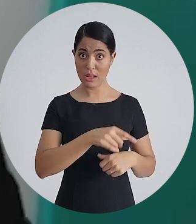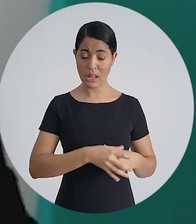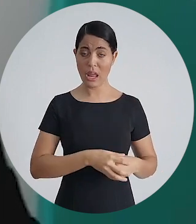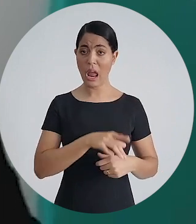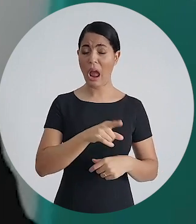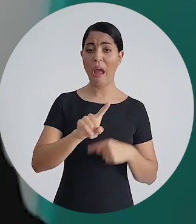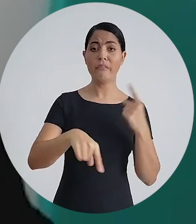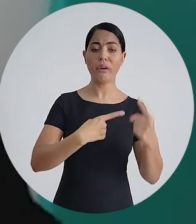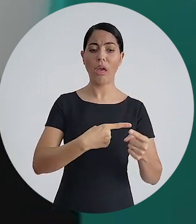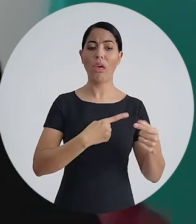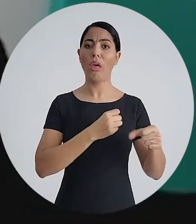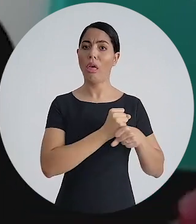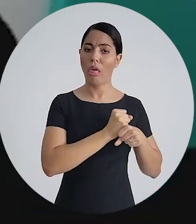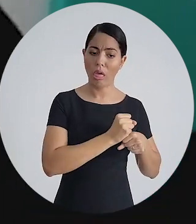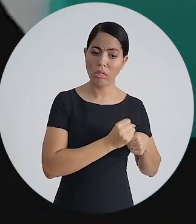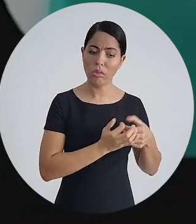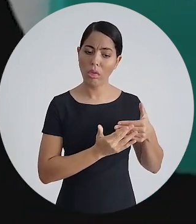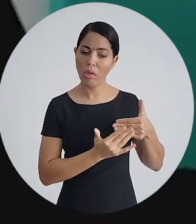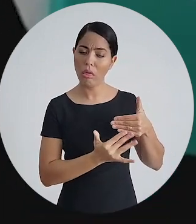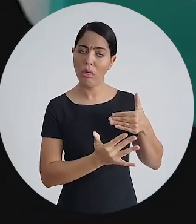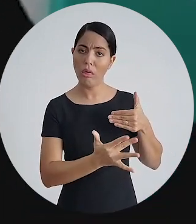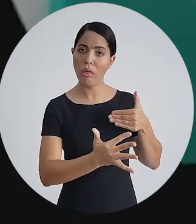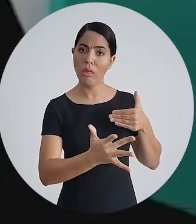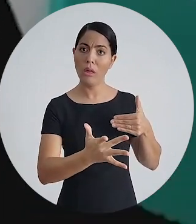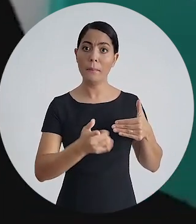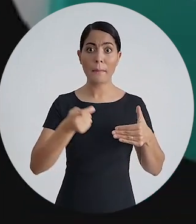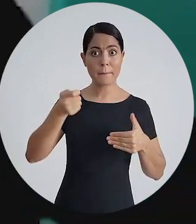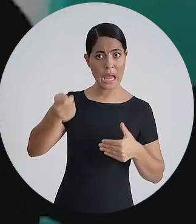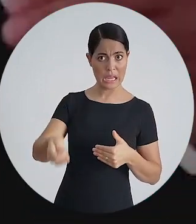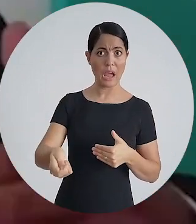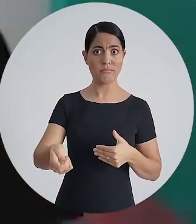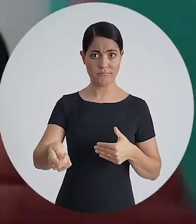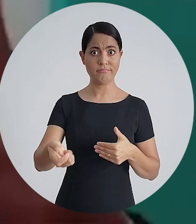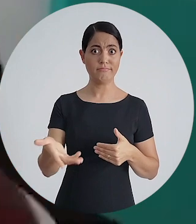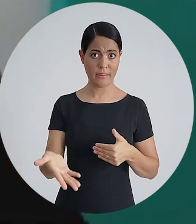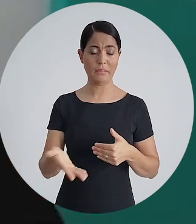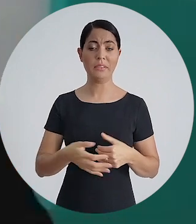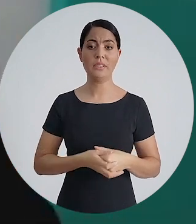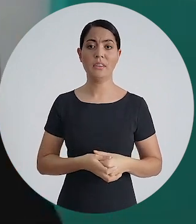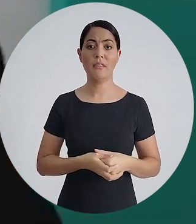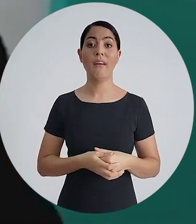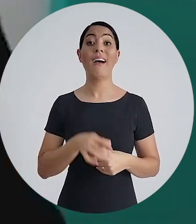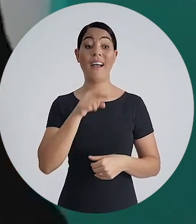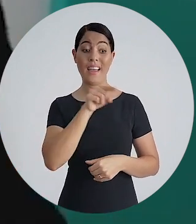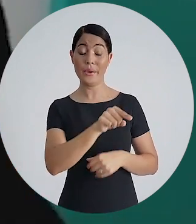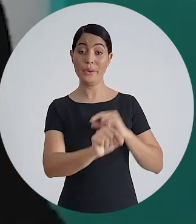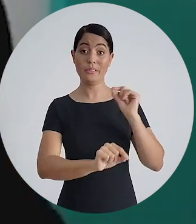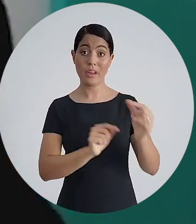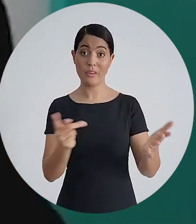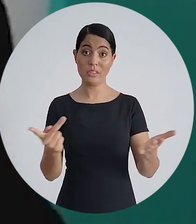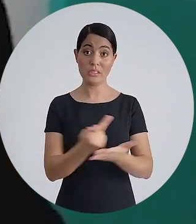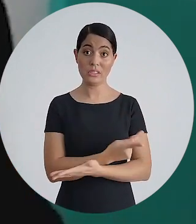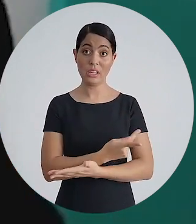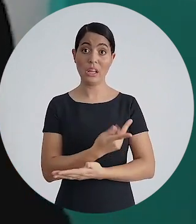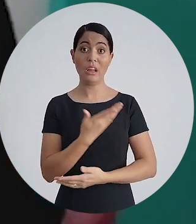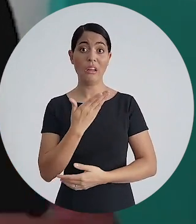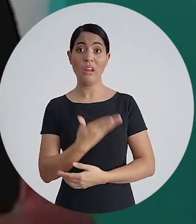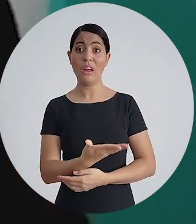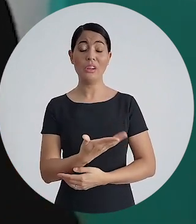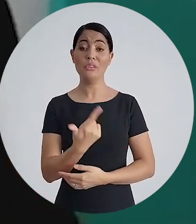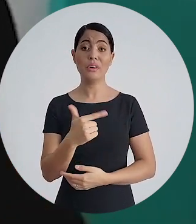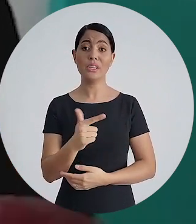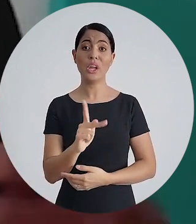obrigação, além de levar anos a fio para cumprir a obrigação que tinha a fazer no passado,